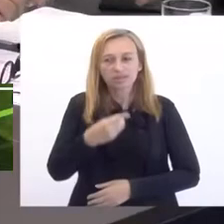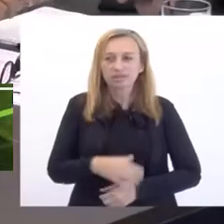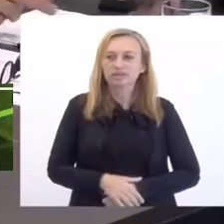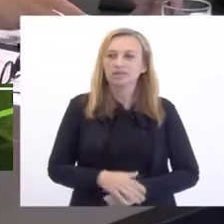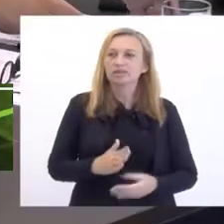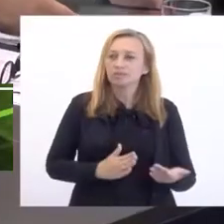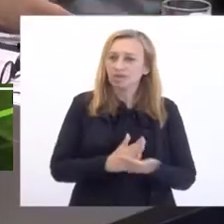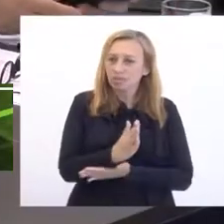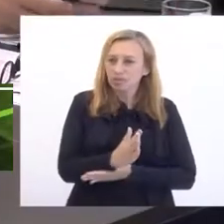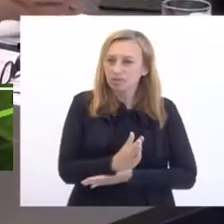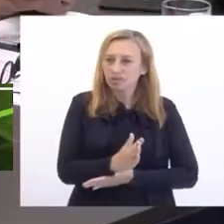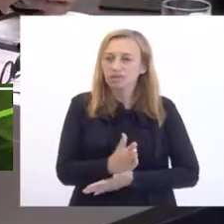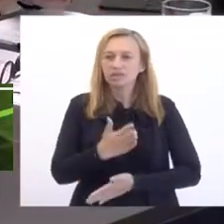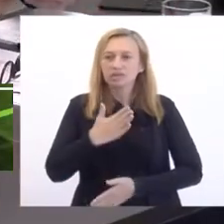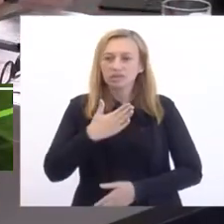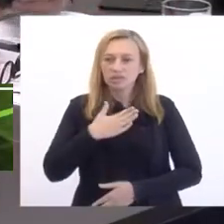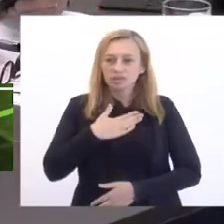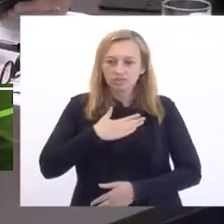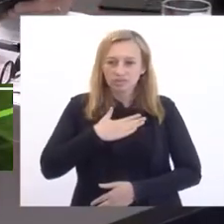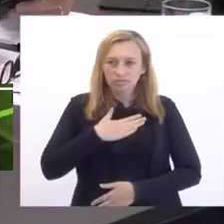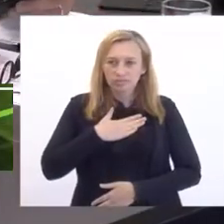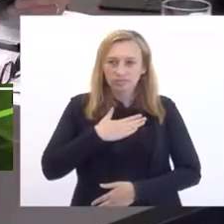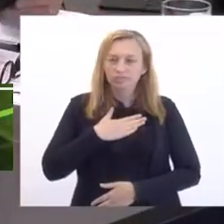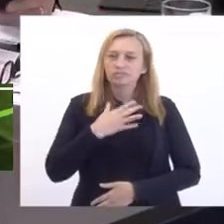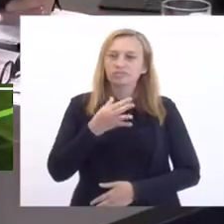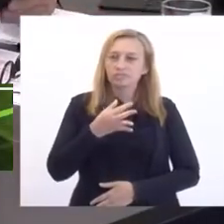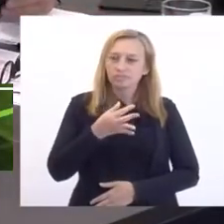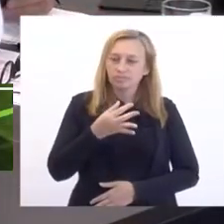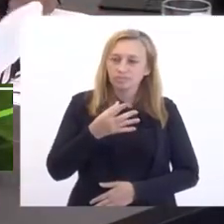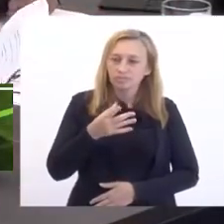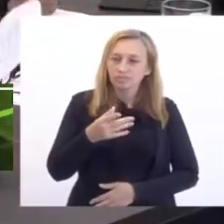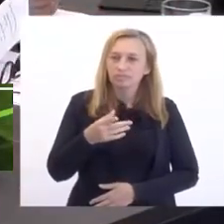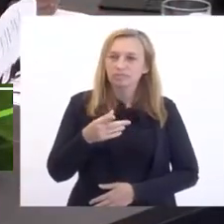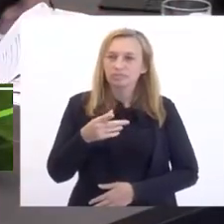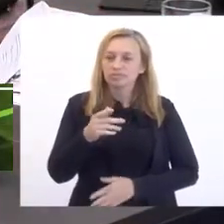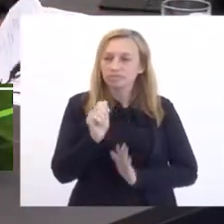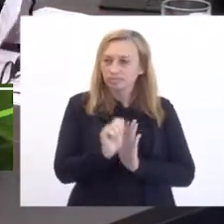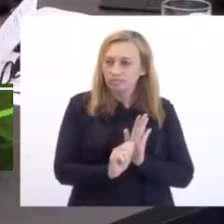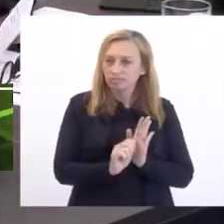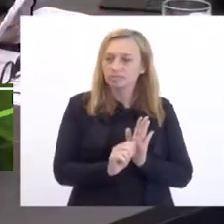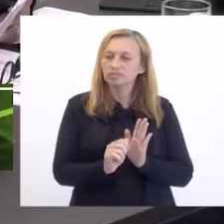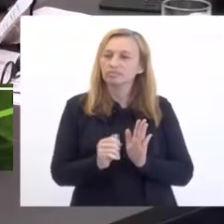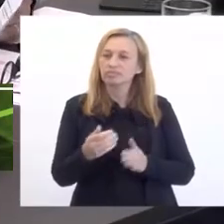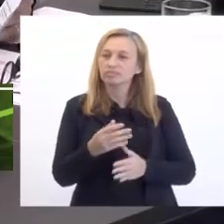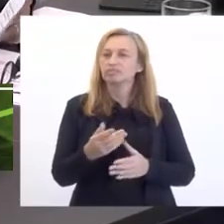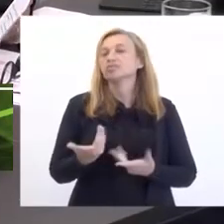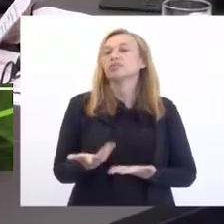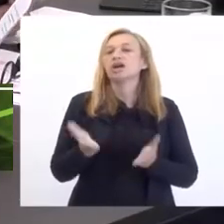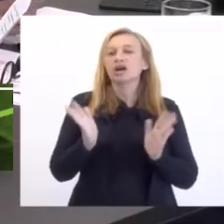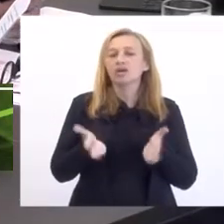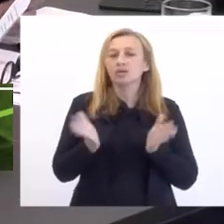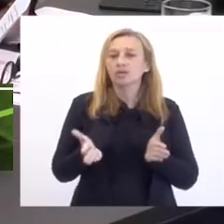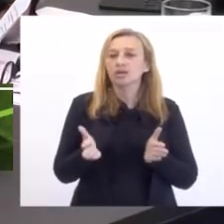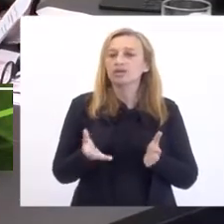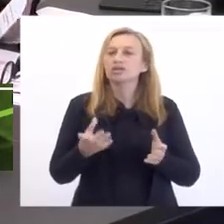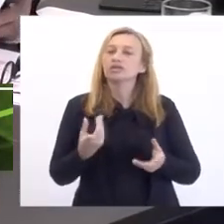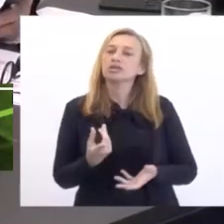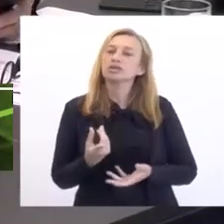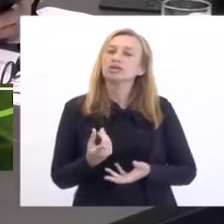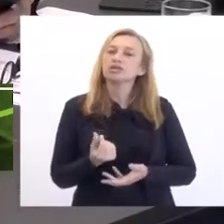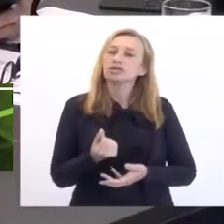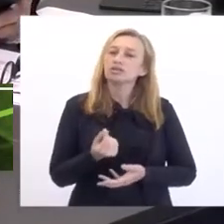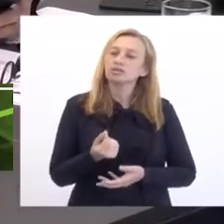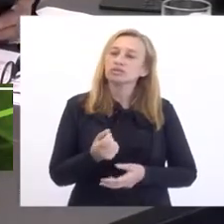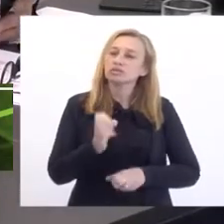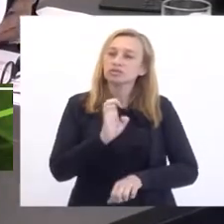pela aprovação do meu parecer das contas do governo. E agora, em ato seguido, vamos votar para as contas do Tribunal de Contas do Estado do